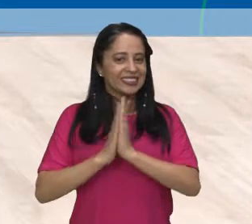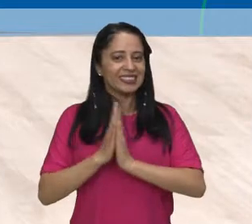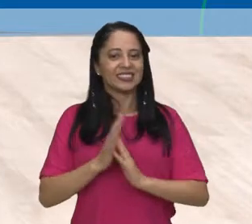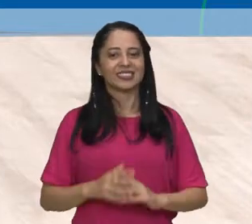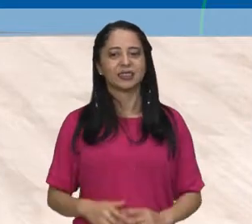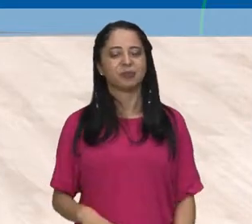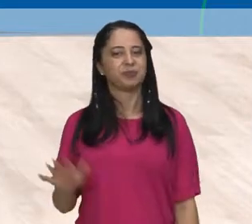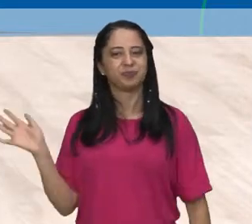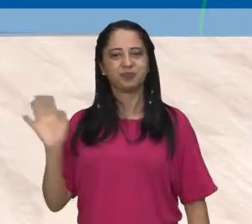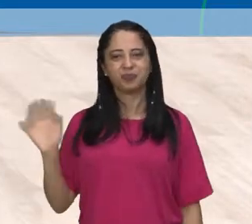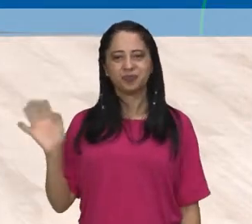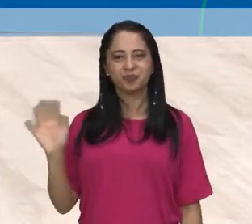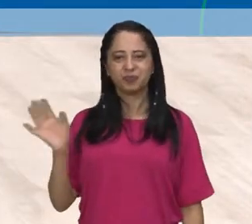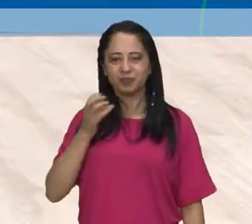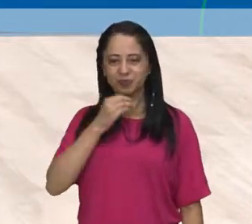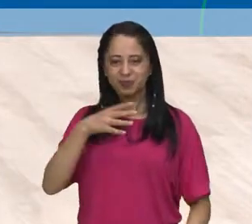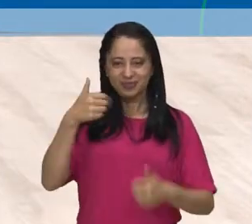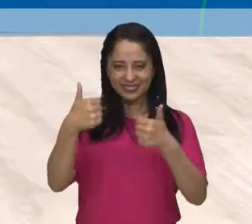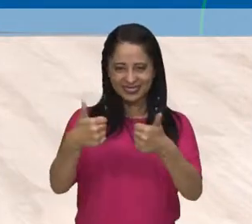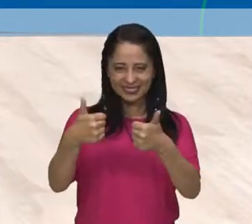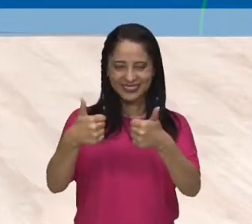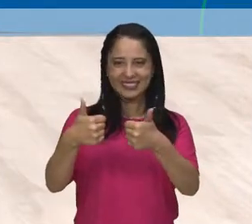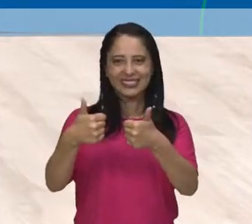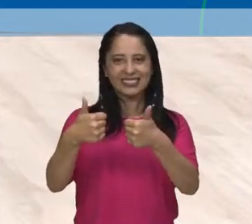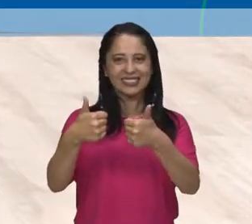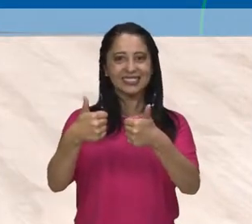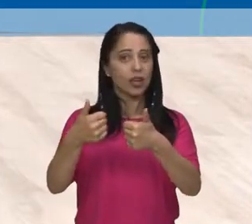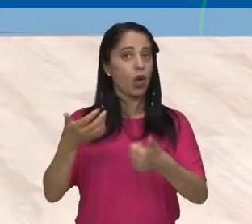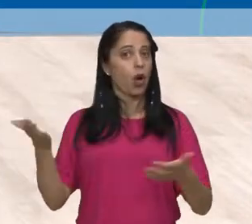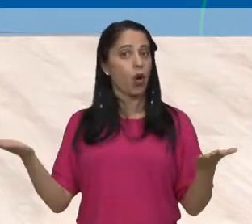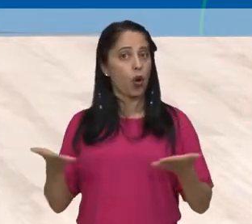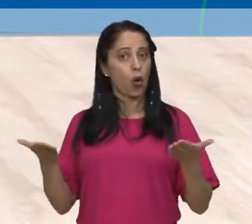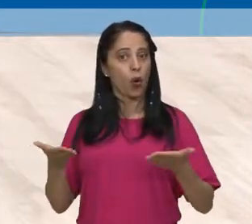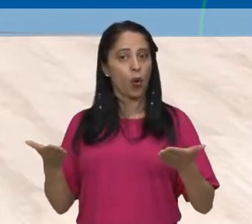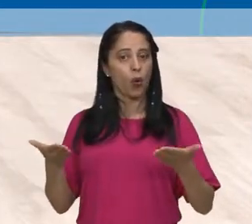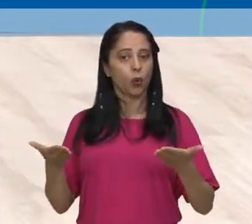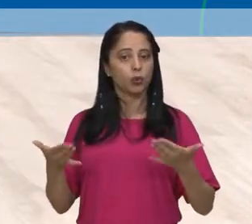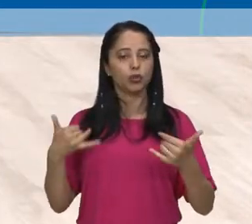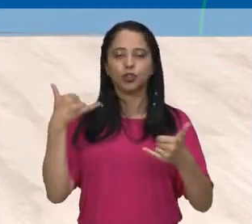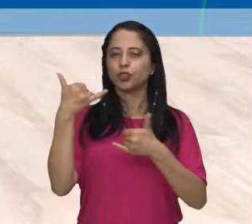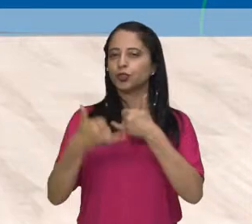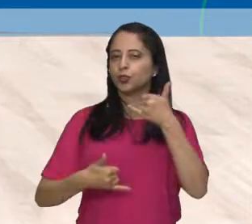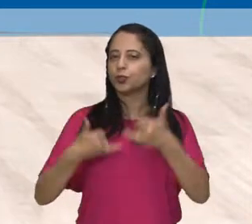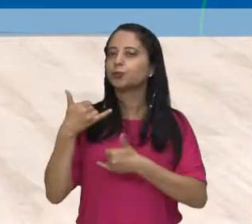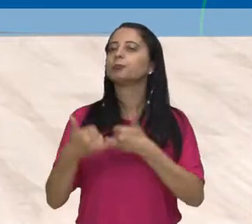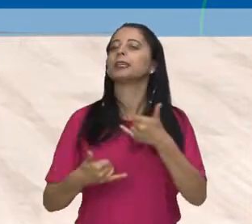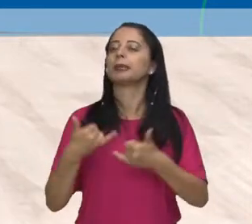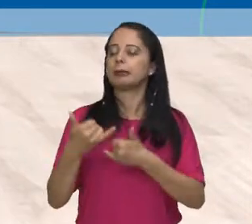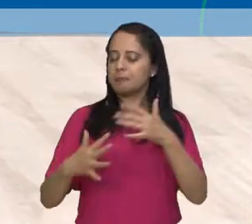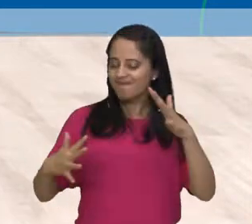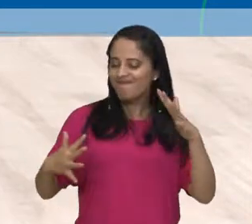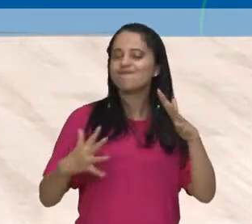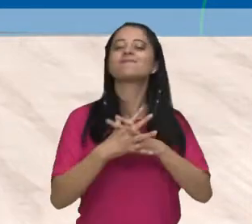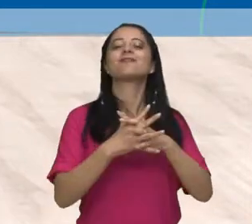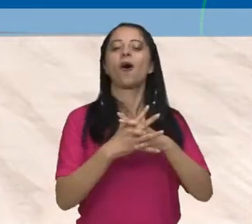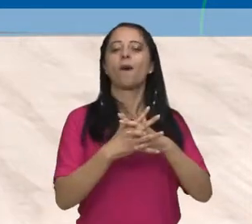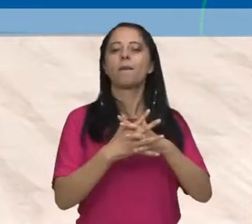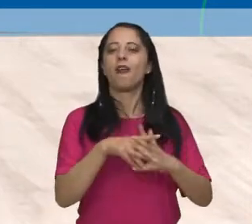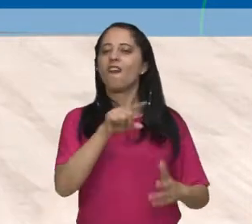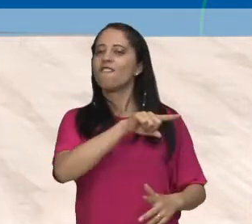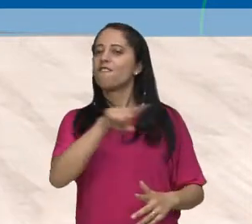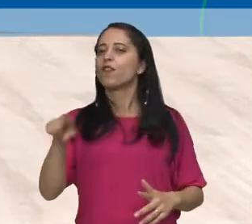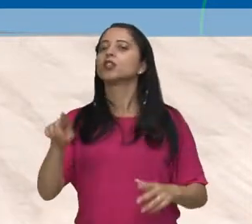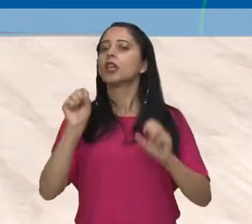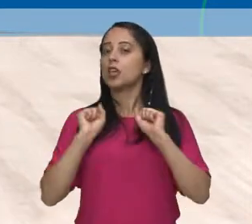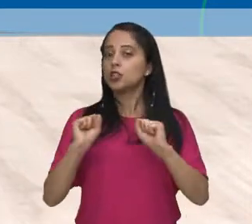Ana! Oi, pessoal, tudo bem? Hoje trouxemos um brinquedo super 10 para vocês brincarem